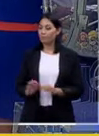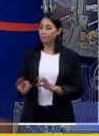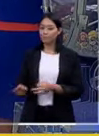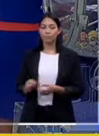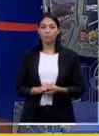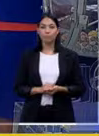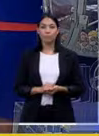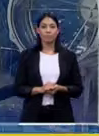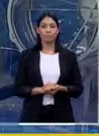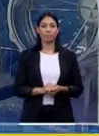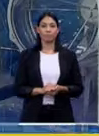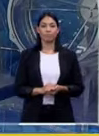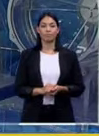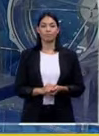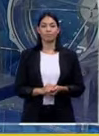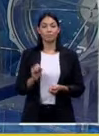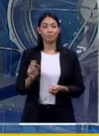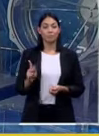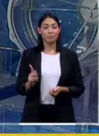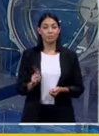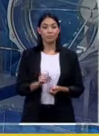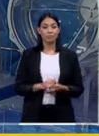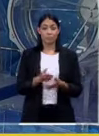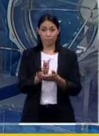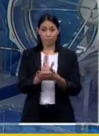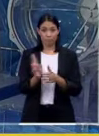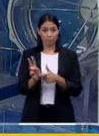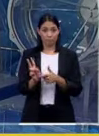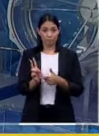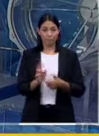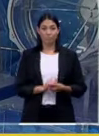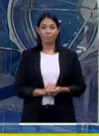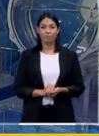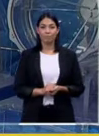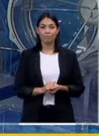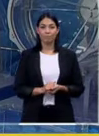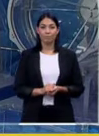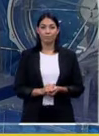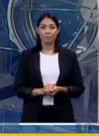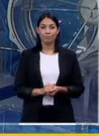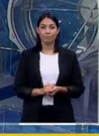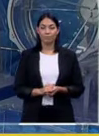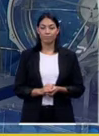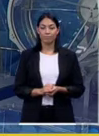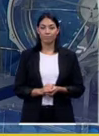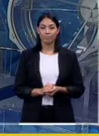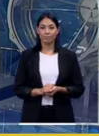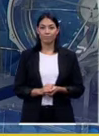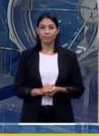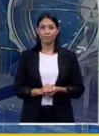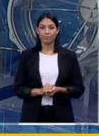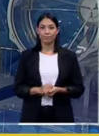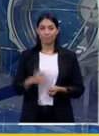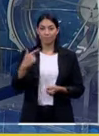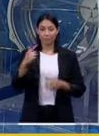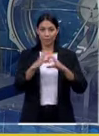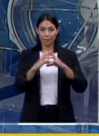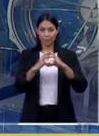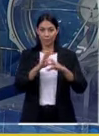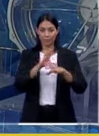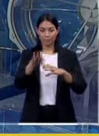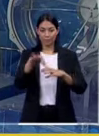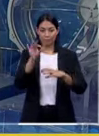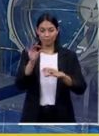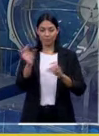Sim, confirmo. Ok, números confirmados pelos nossos auditores populares, então está validado o sorteio das 7 dezenas do dia de